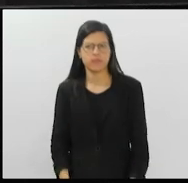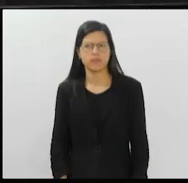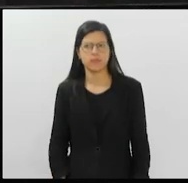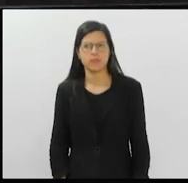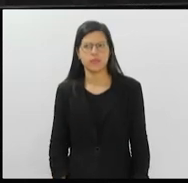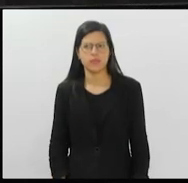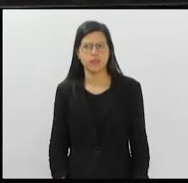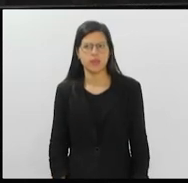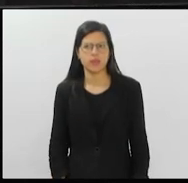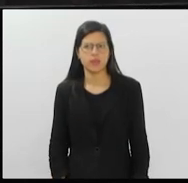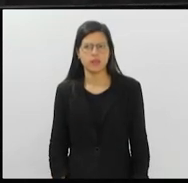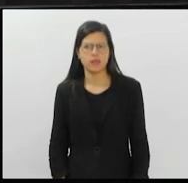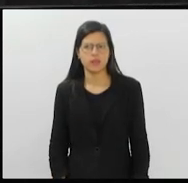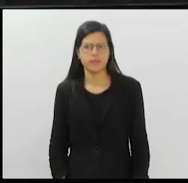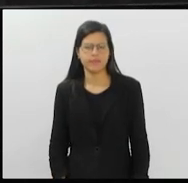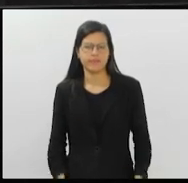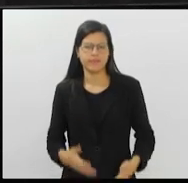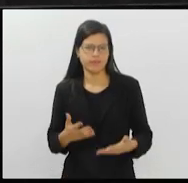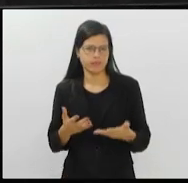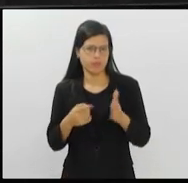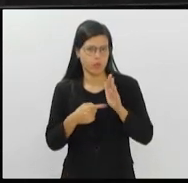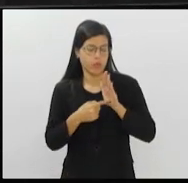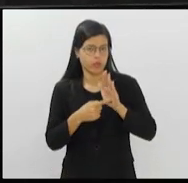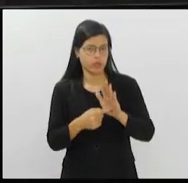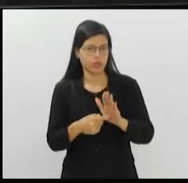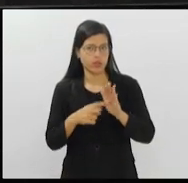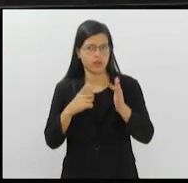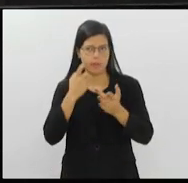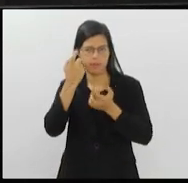Gostaria somente de externar uma preocupação.